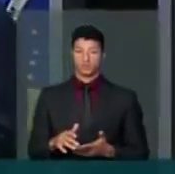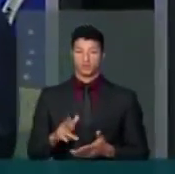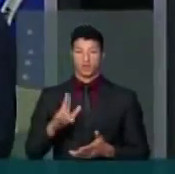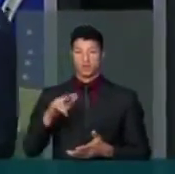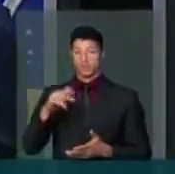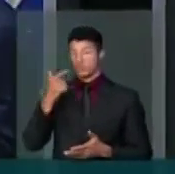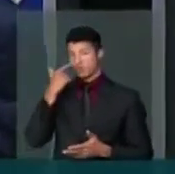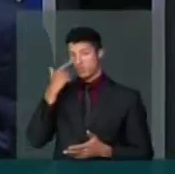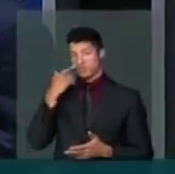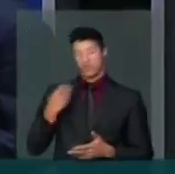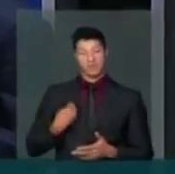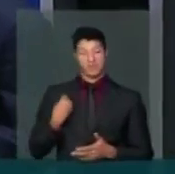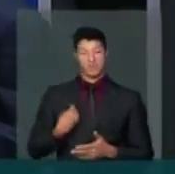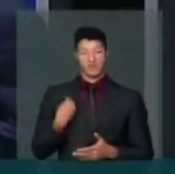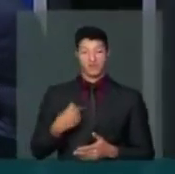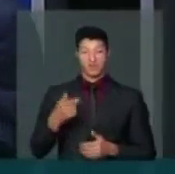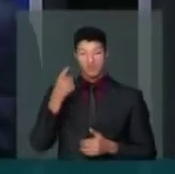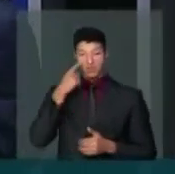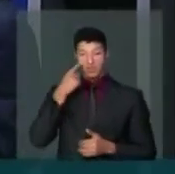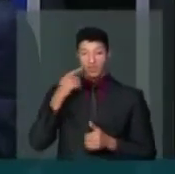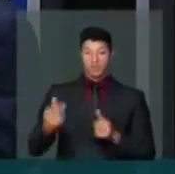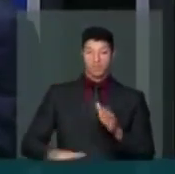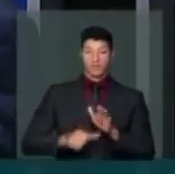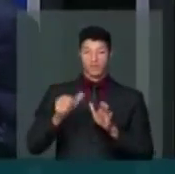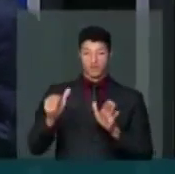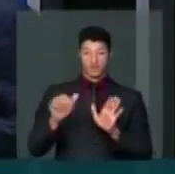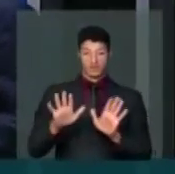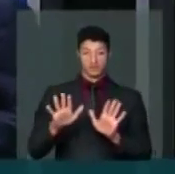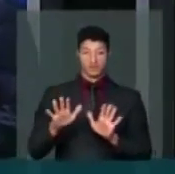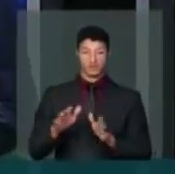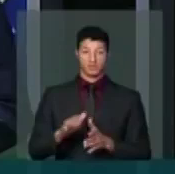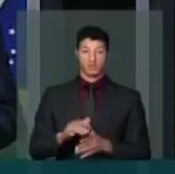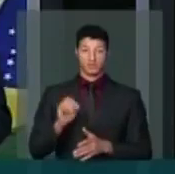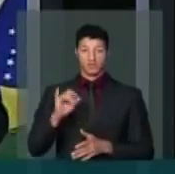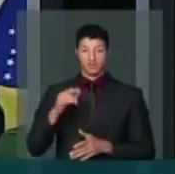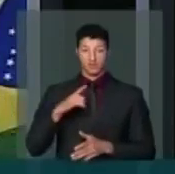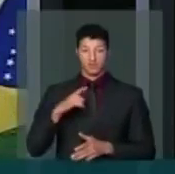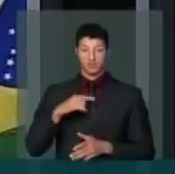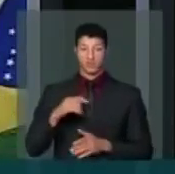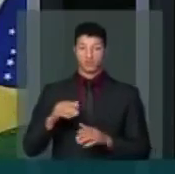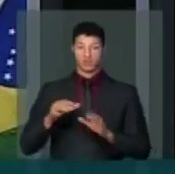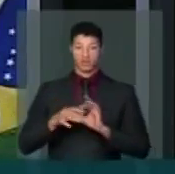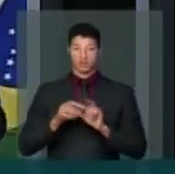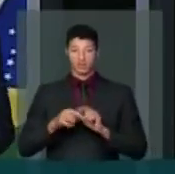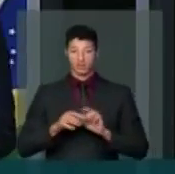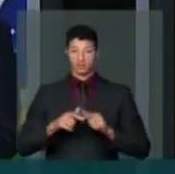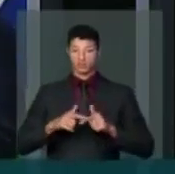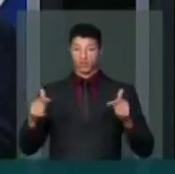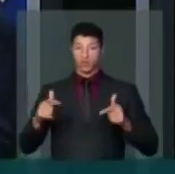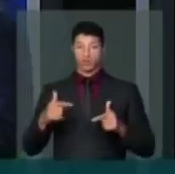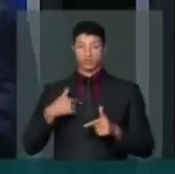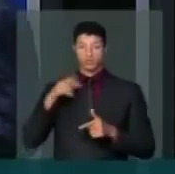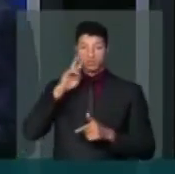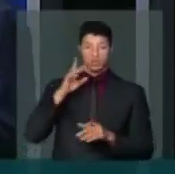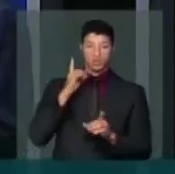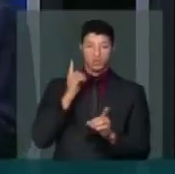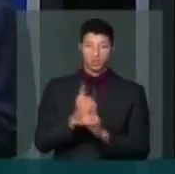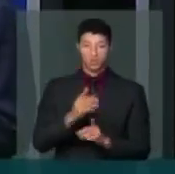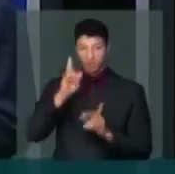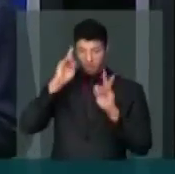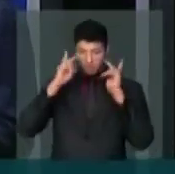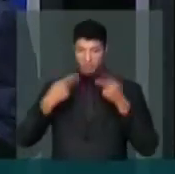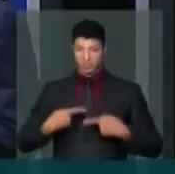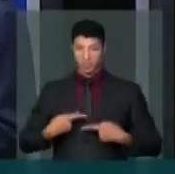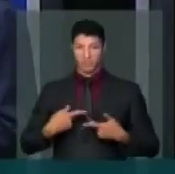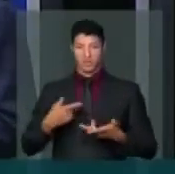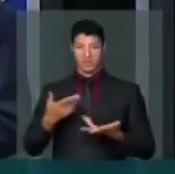nunca vi na minha vida, estou vendo a primeira vez, que se eu tivesse tido o privilégio e a honra de encontrar